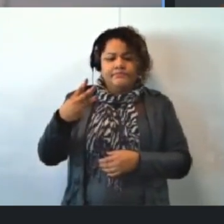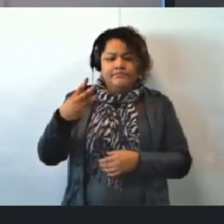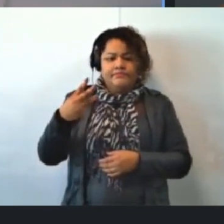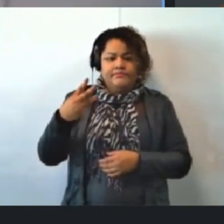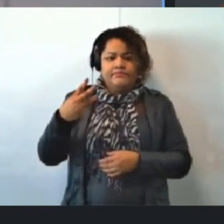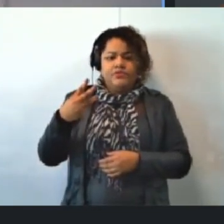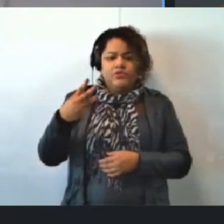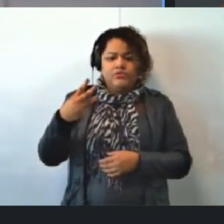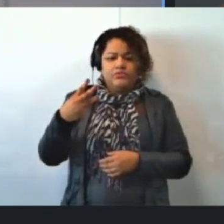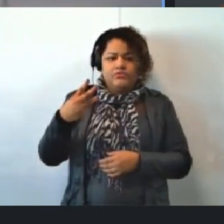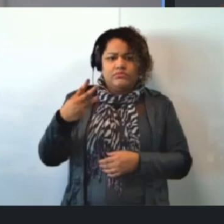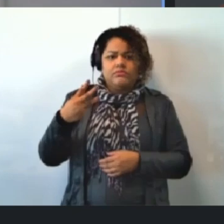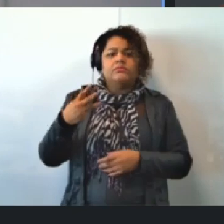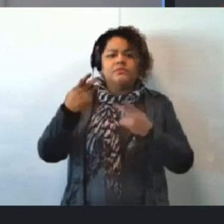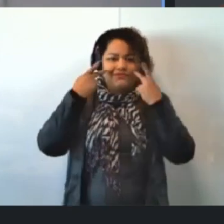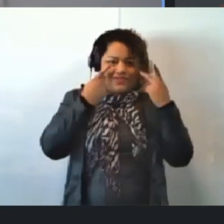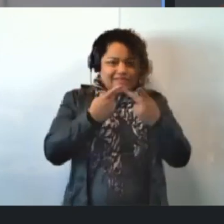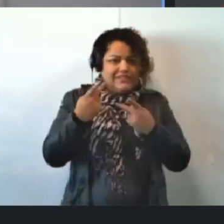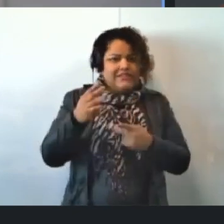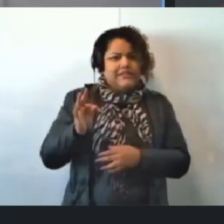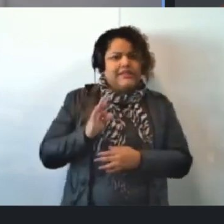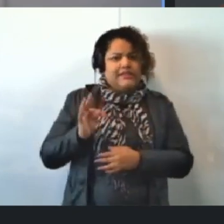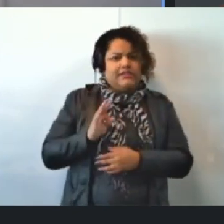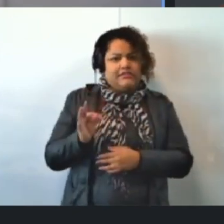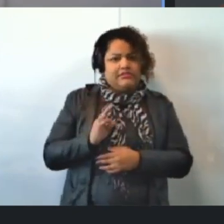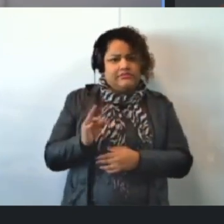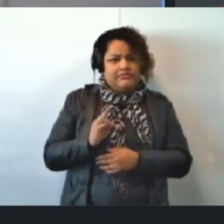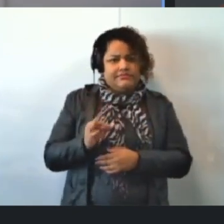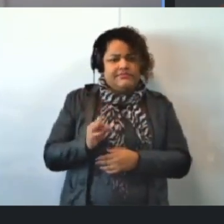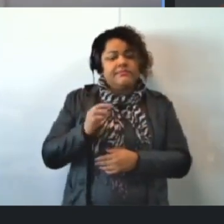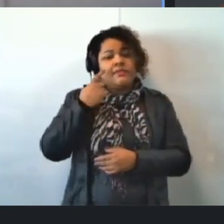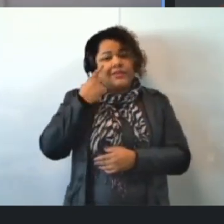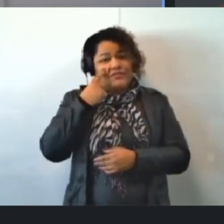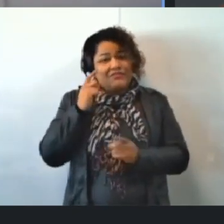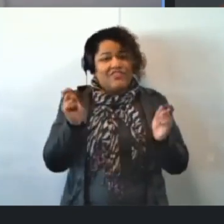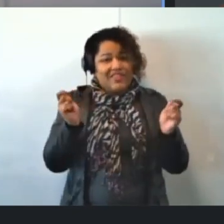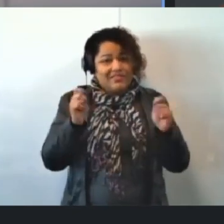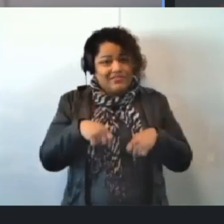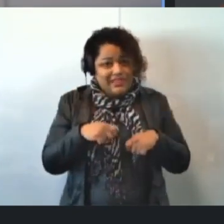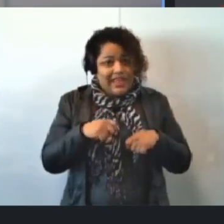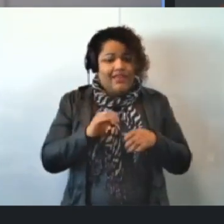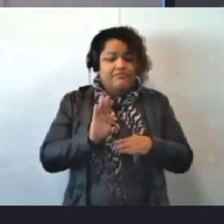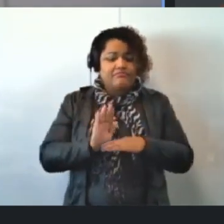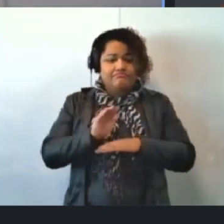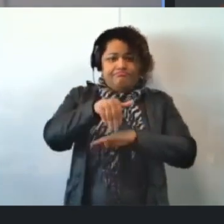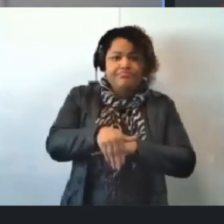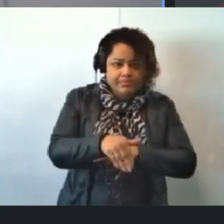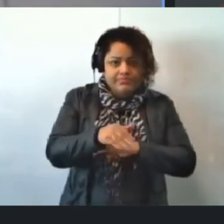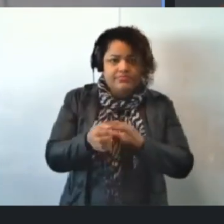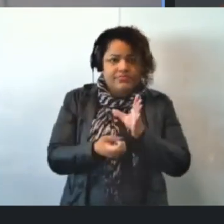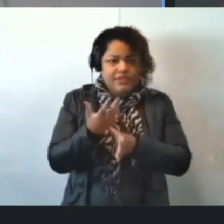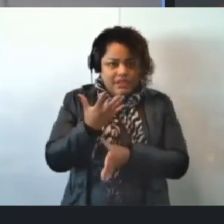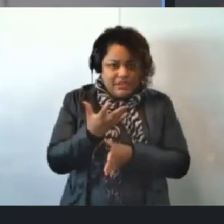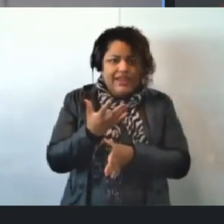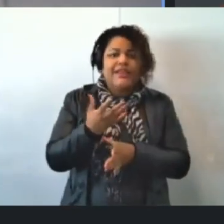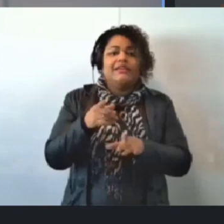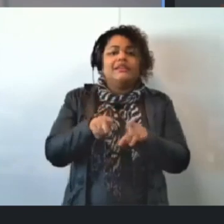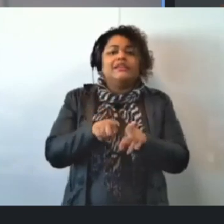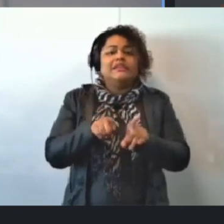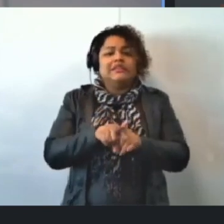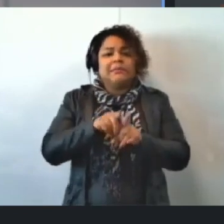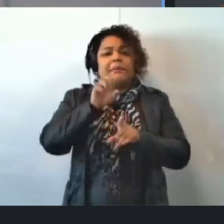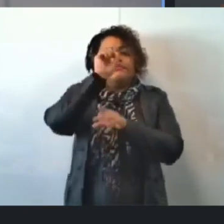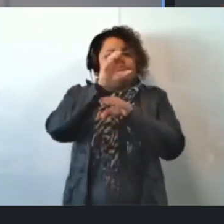É uma visita técnica. Finalidade, verificar a possibilidade de instalação de quebra-molas e sinalizações adequadas para reduzir os riscos e garantir